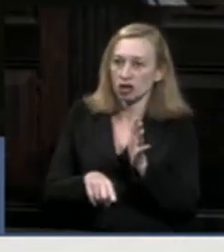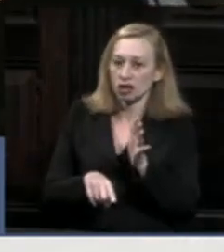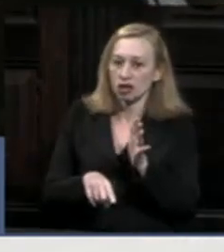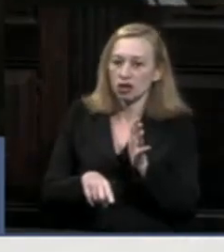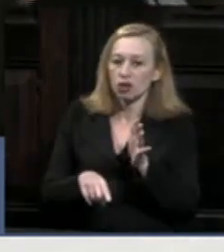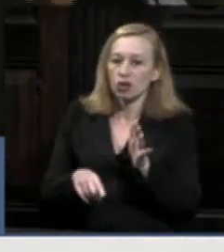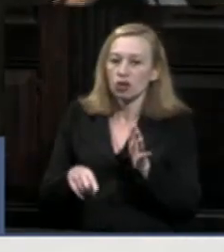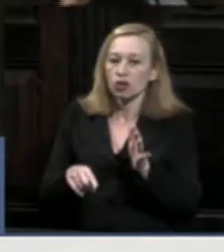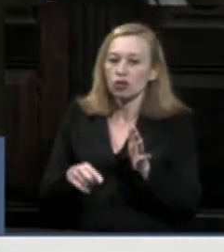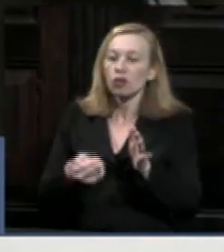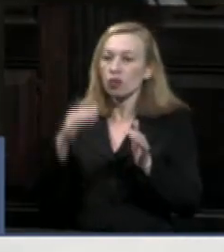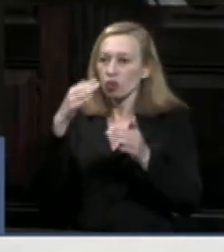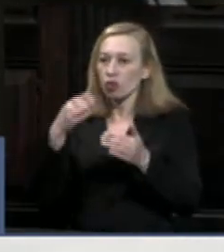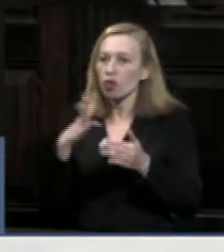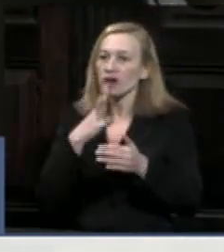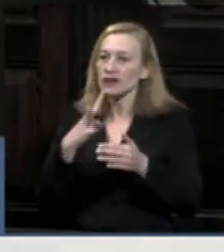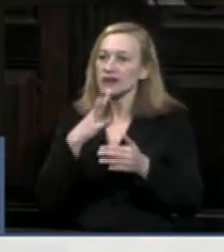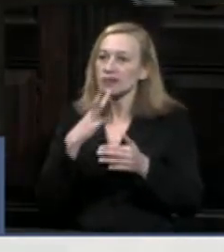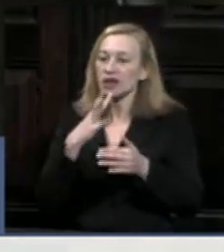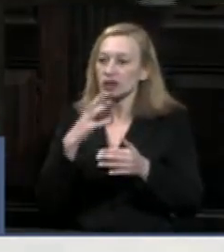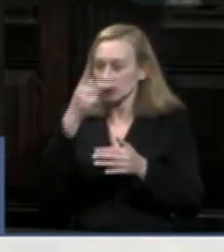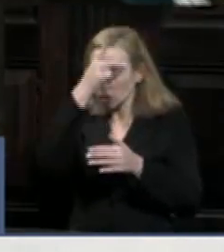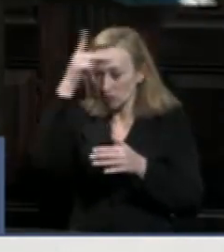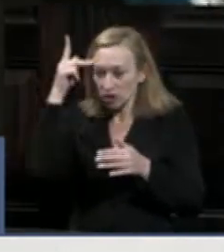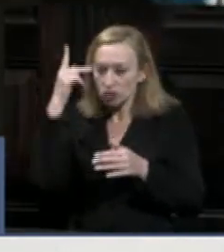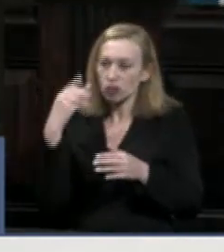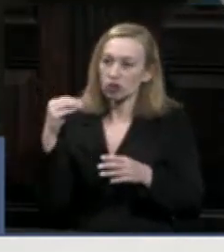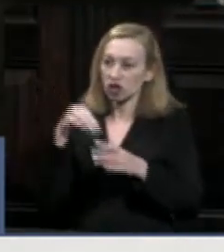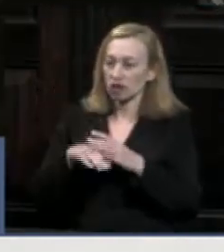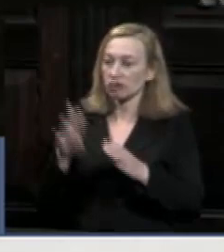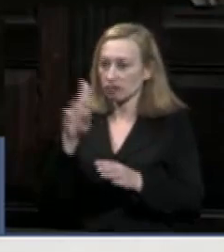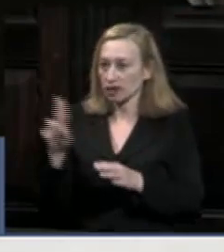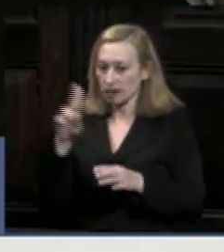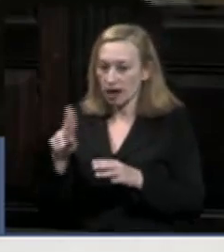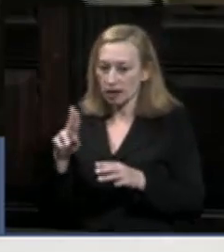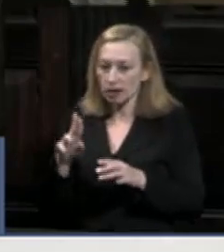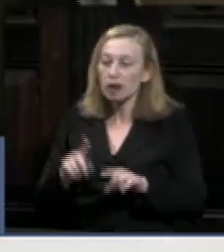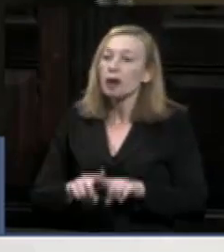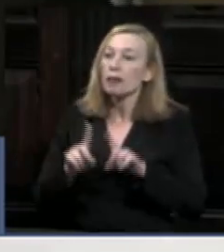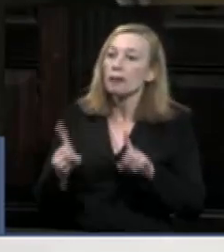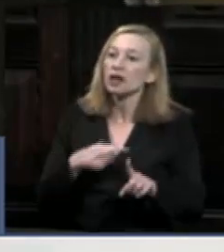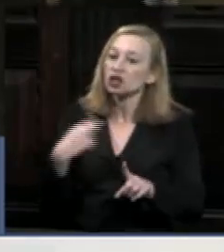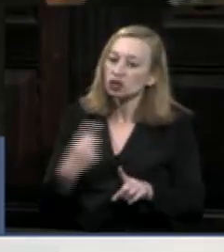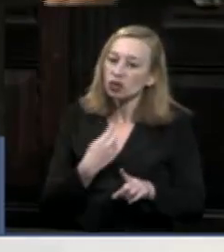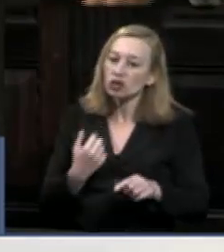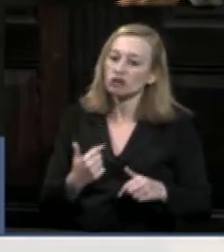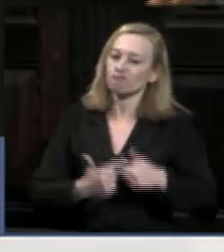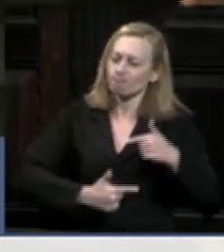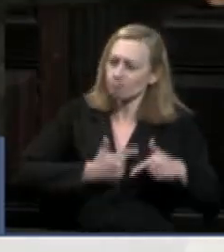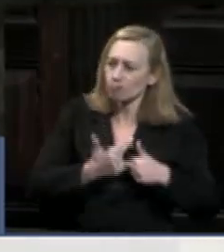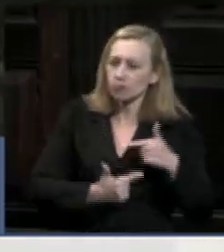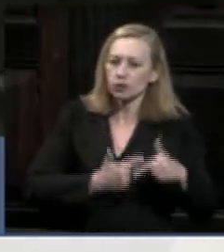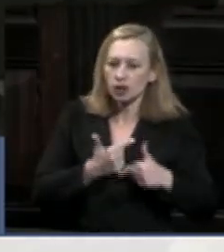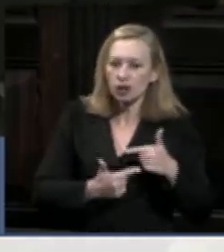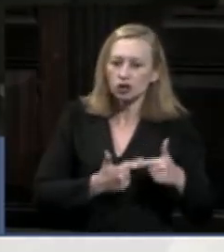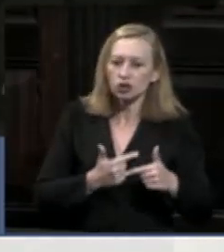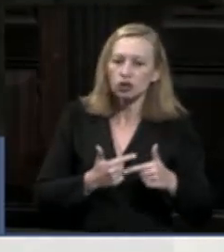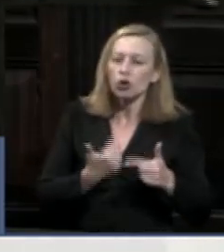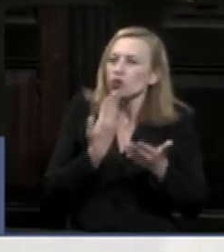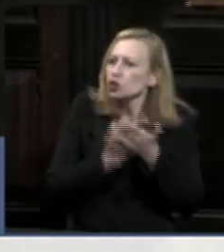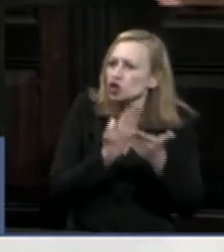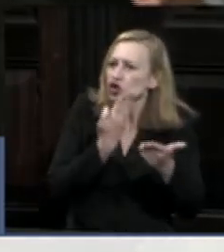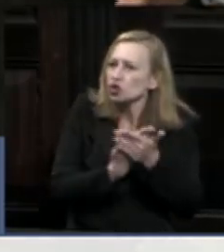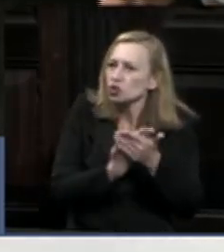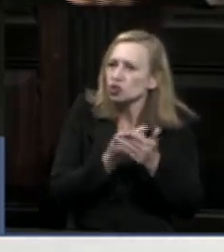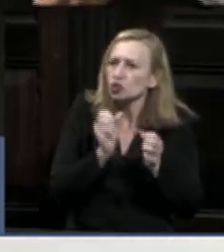junto com o dse ea reitoria uma audiência na capela os estudos